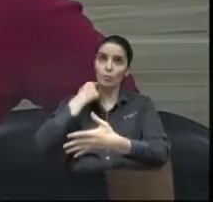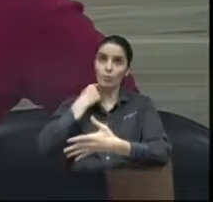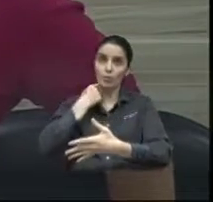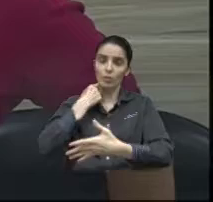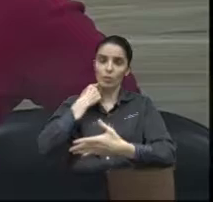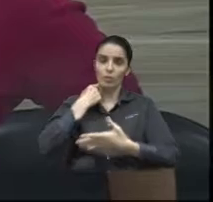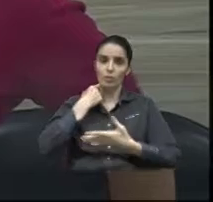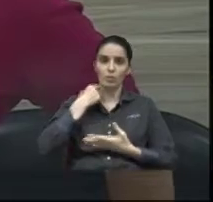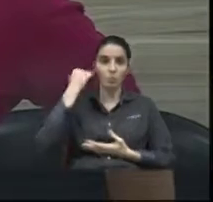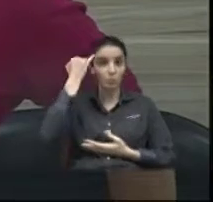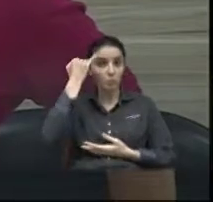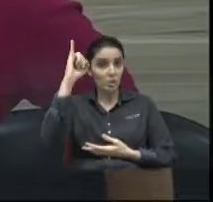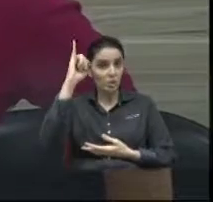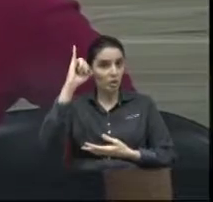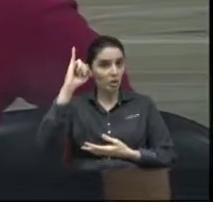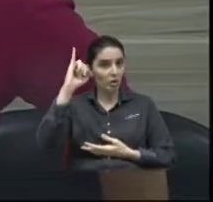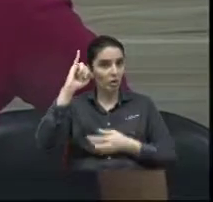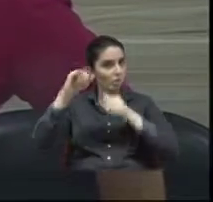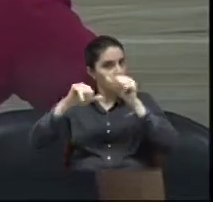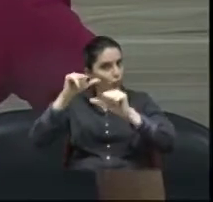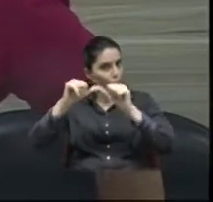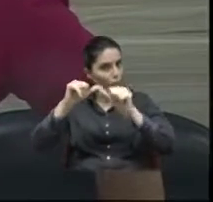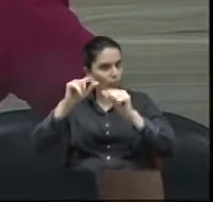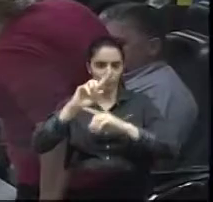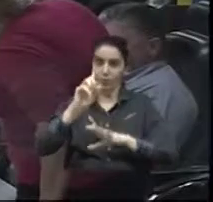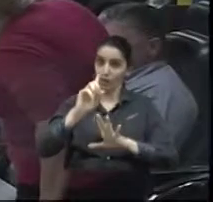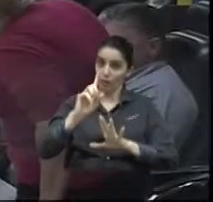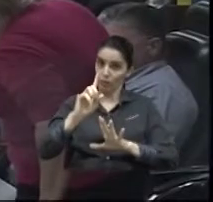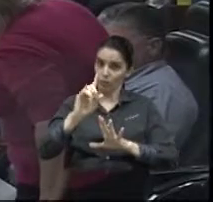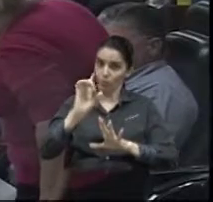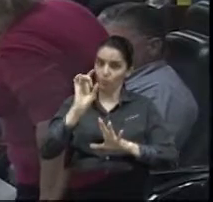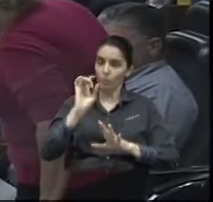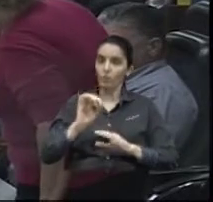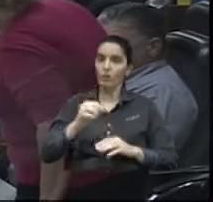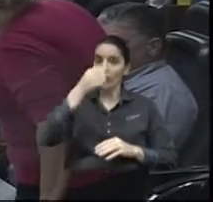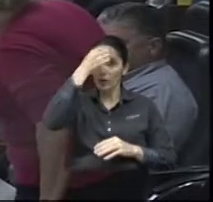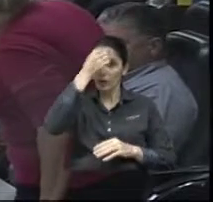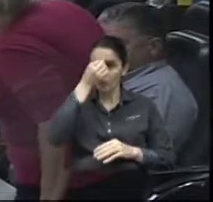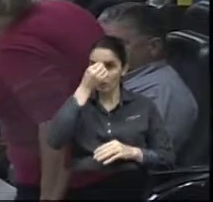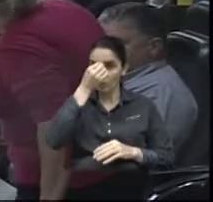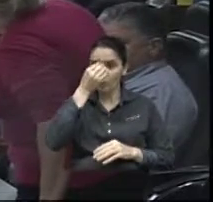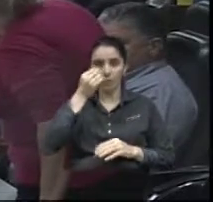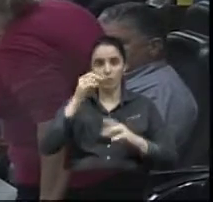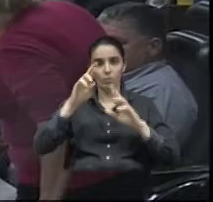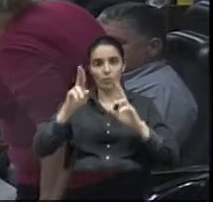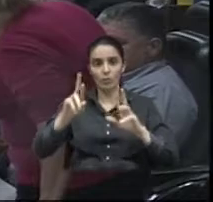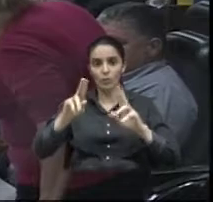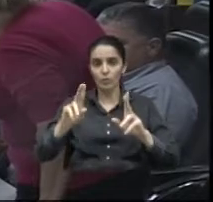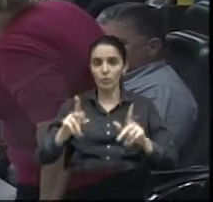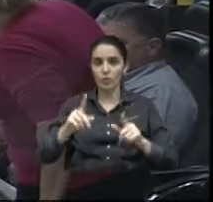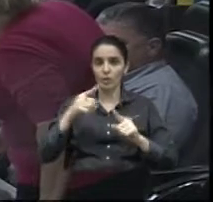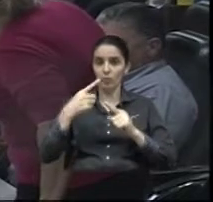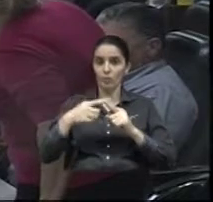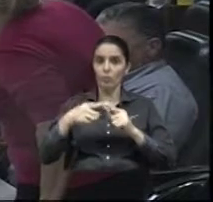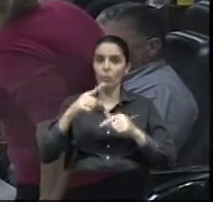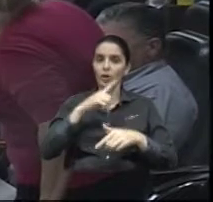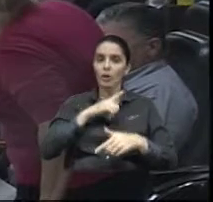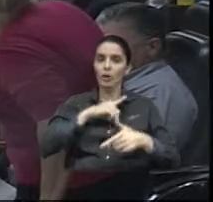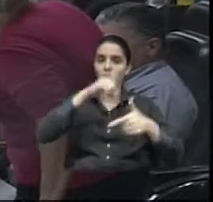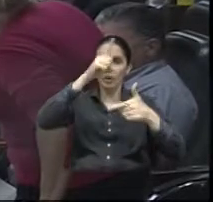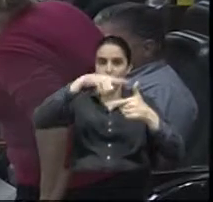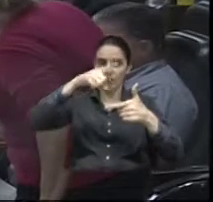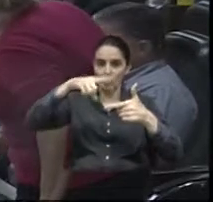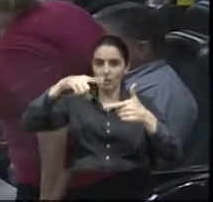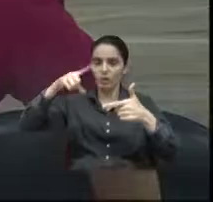ideia. É simplesmente a colocação de que o doutor Rafael está fazendo diretrizes, mas a lei do vereador foi aprovada